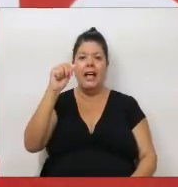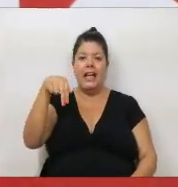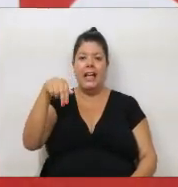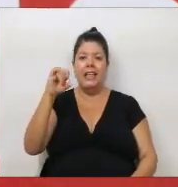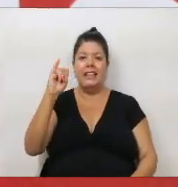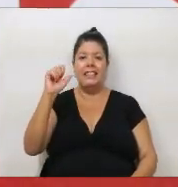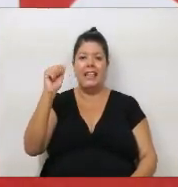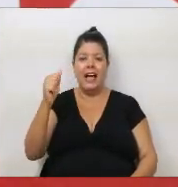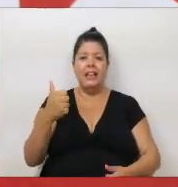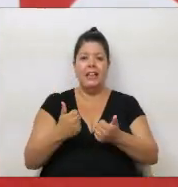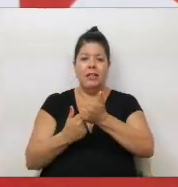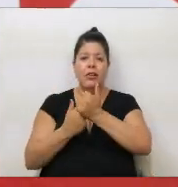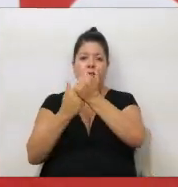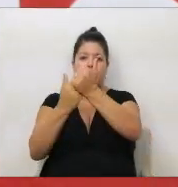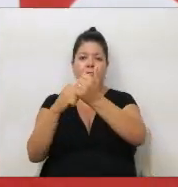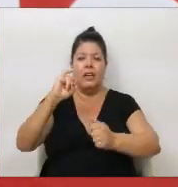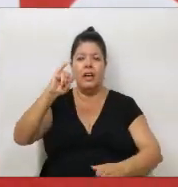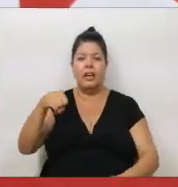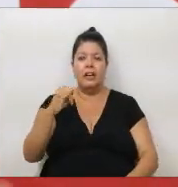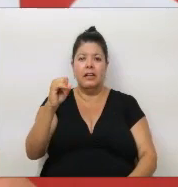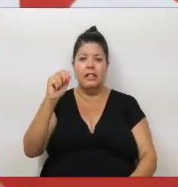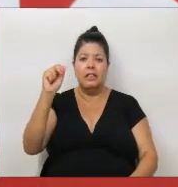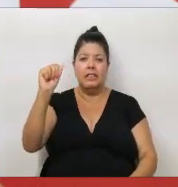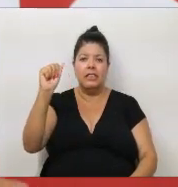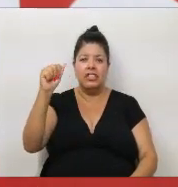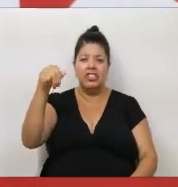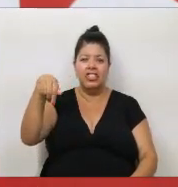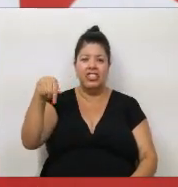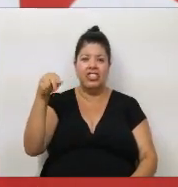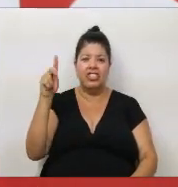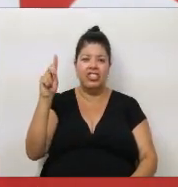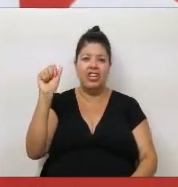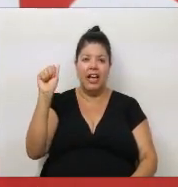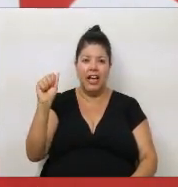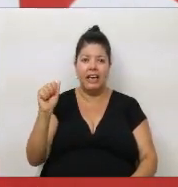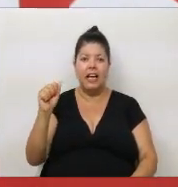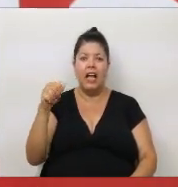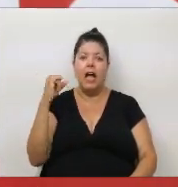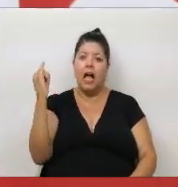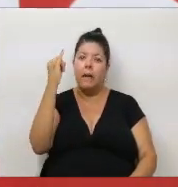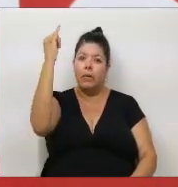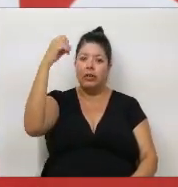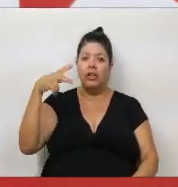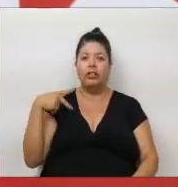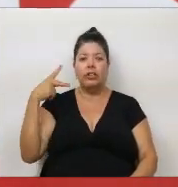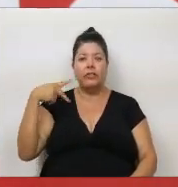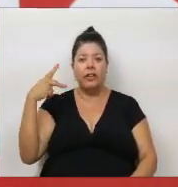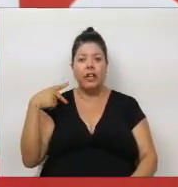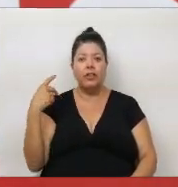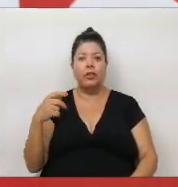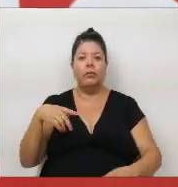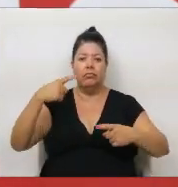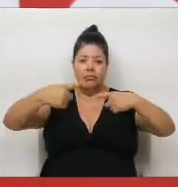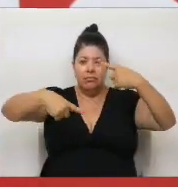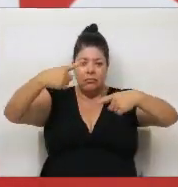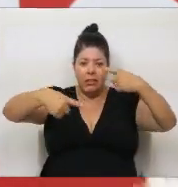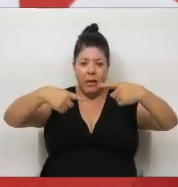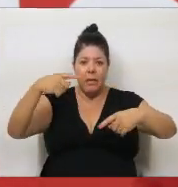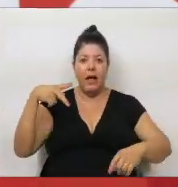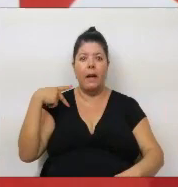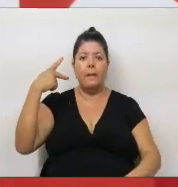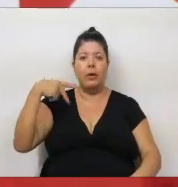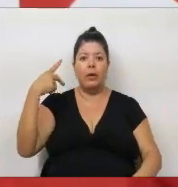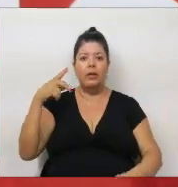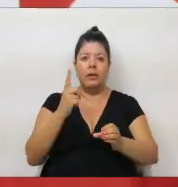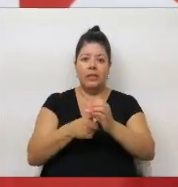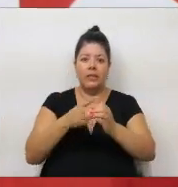e candidatas a vereador e vereadora, que também é importante para fazer o debate político com a cidade e fazer o debate